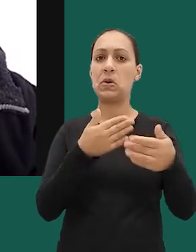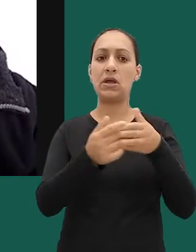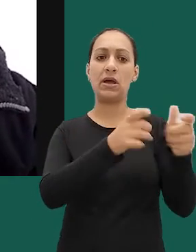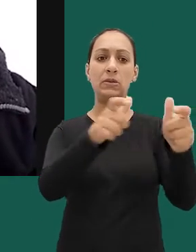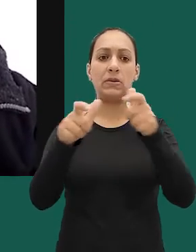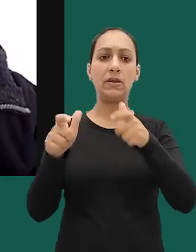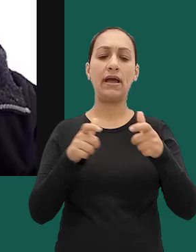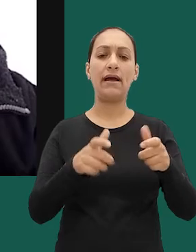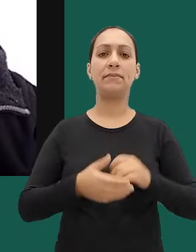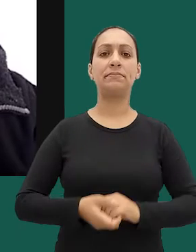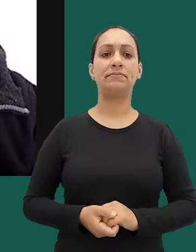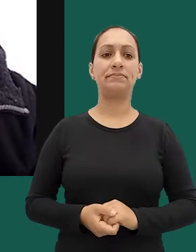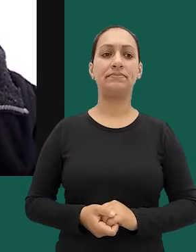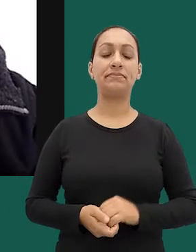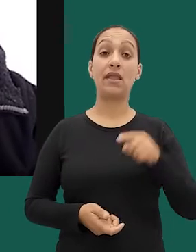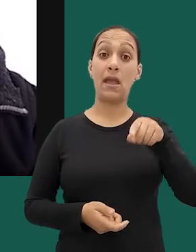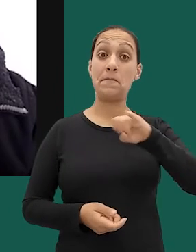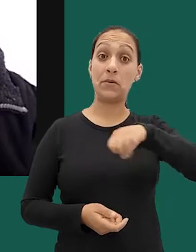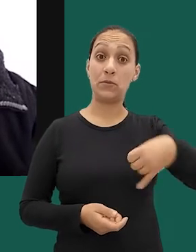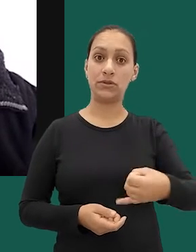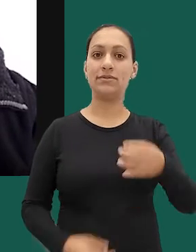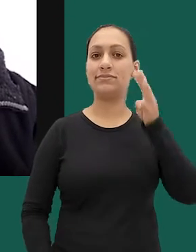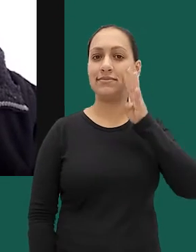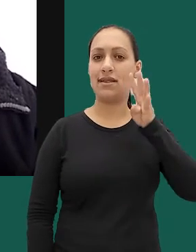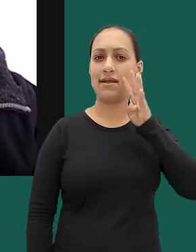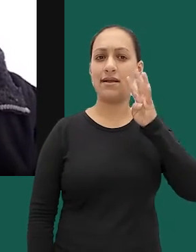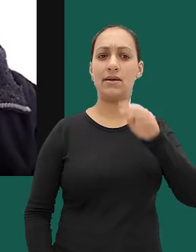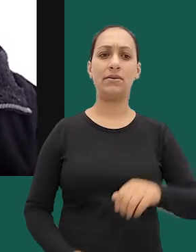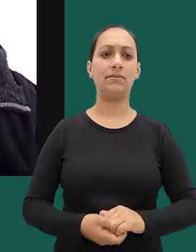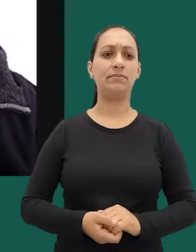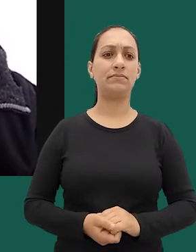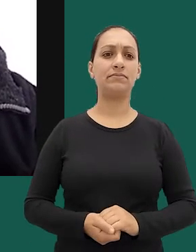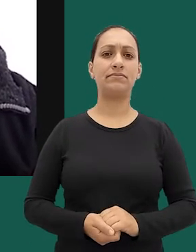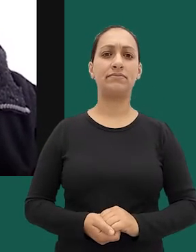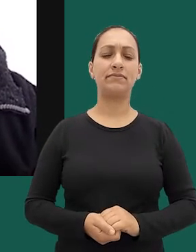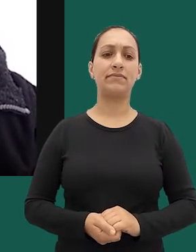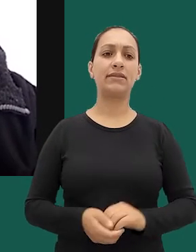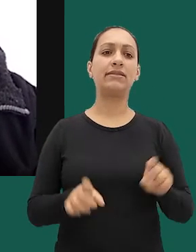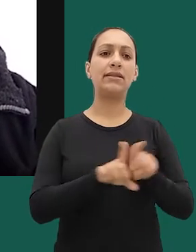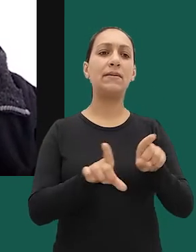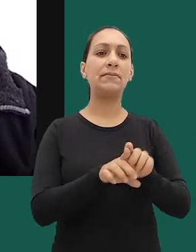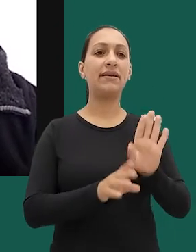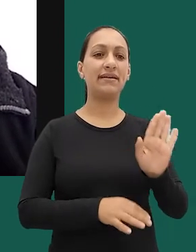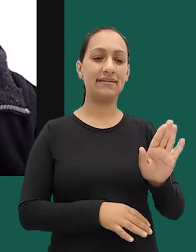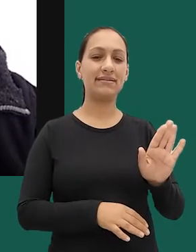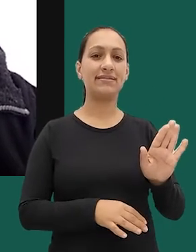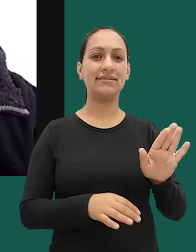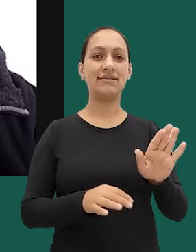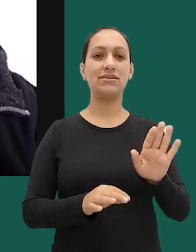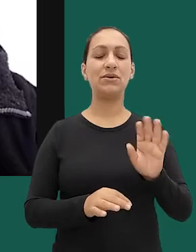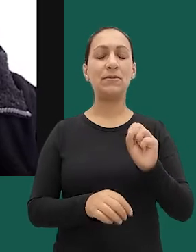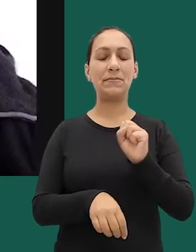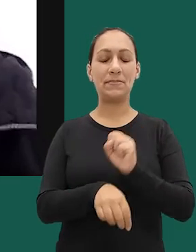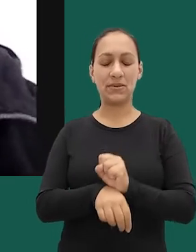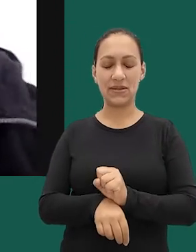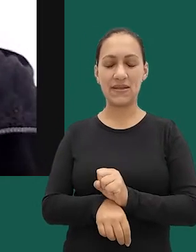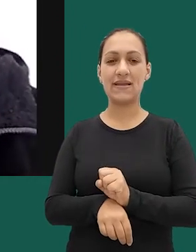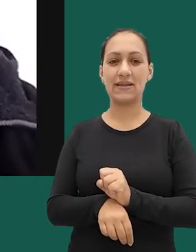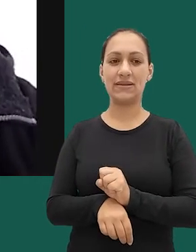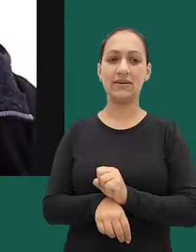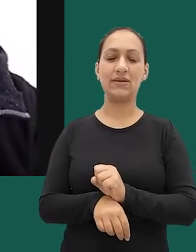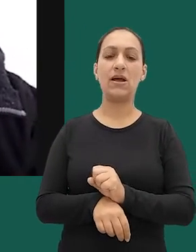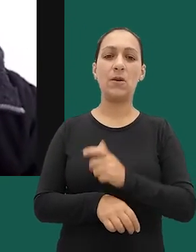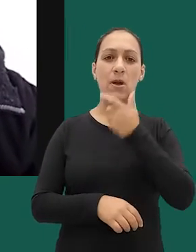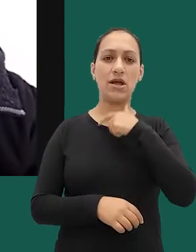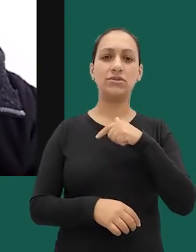estiver. Isso é uma oportunidade bem legal. E o E acho curso que é de vale 12 destacar, horas. Lucas, se eu puder te Uhum. interromper rapidinho, Claro, acho que claro.